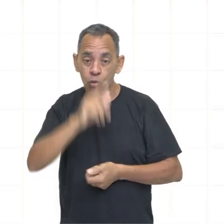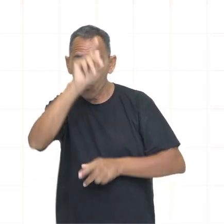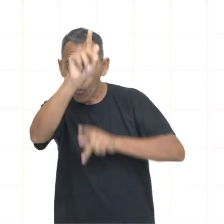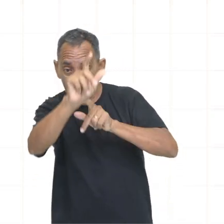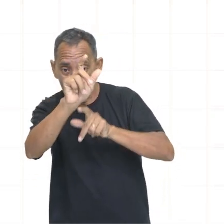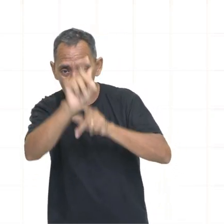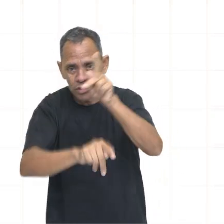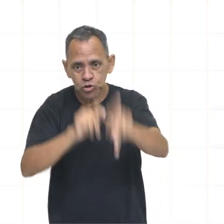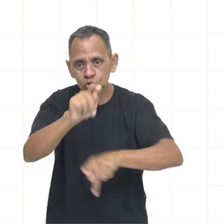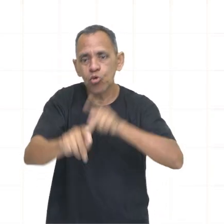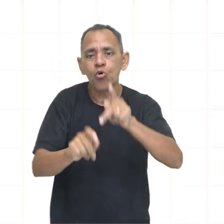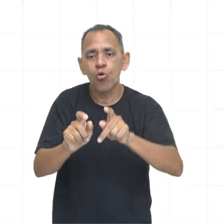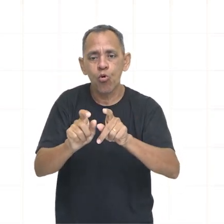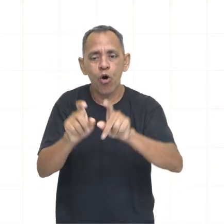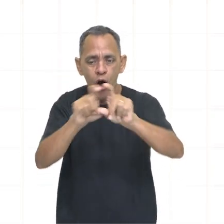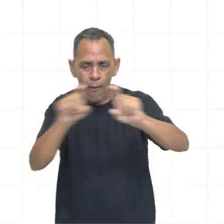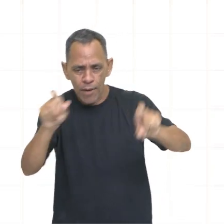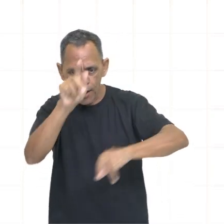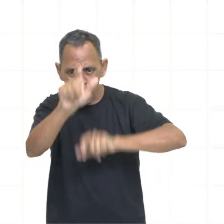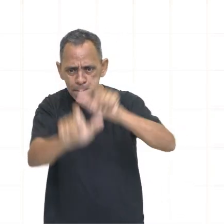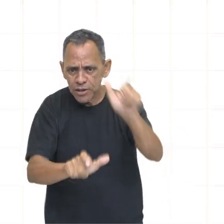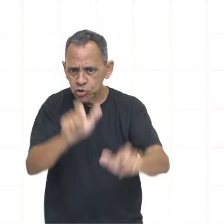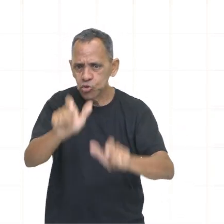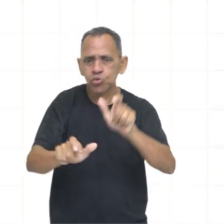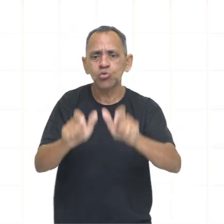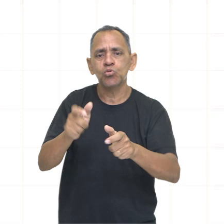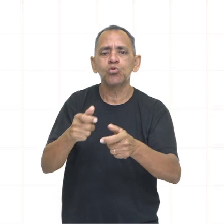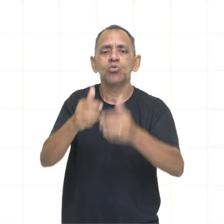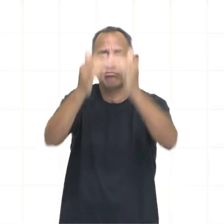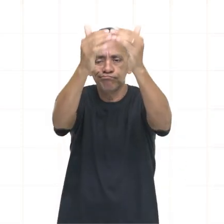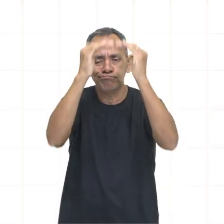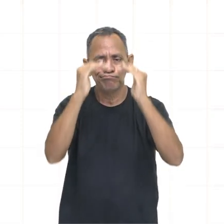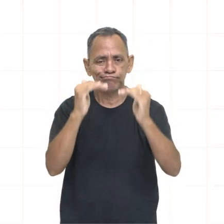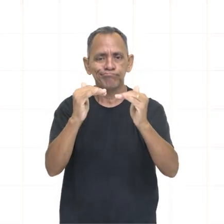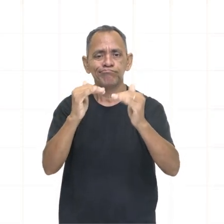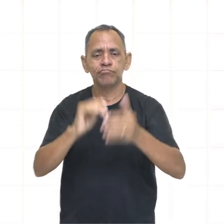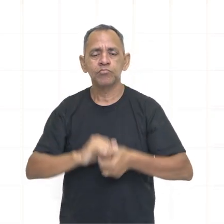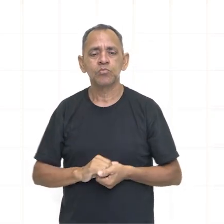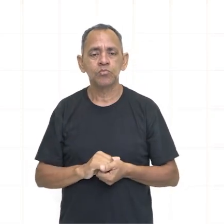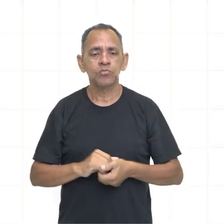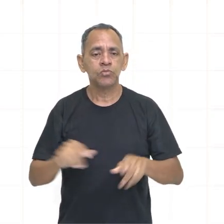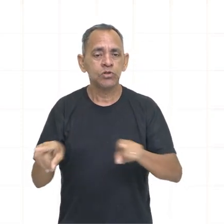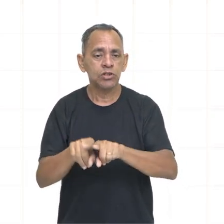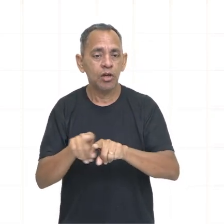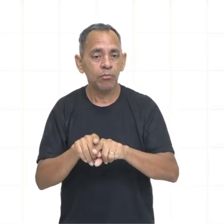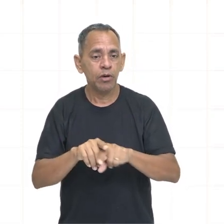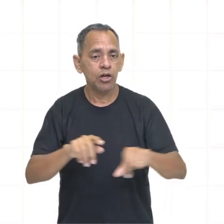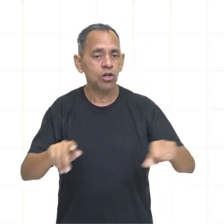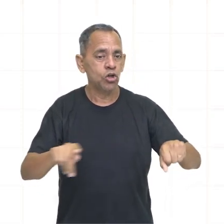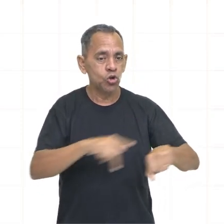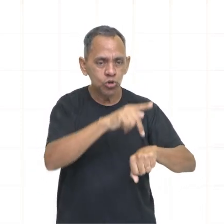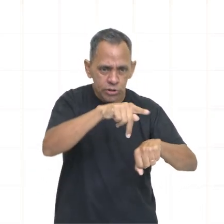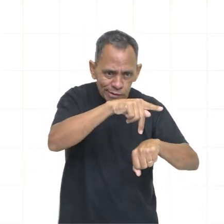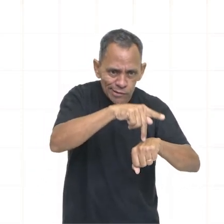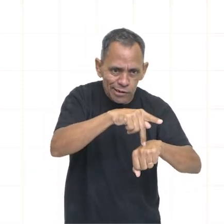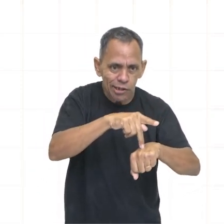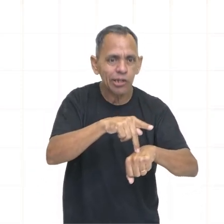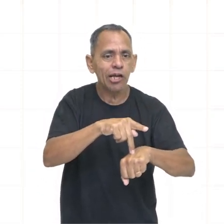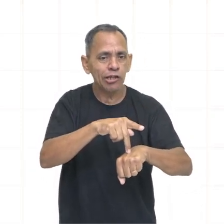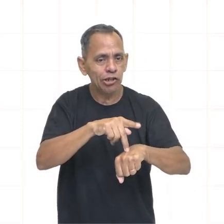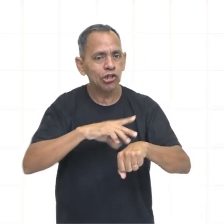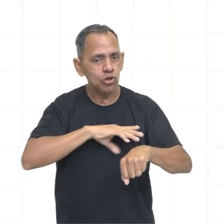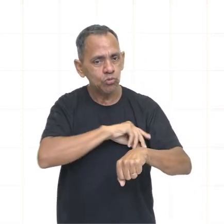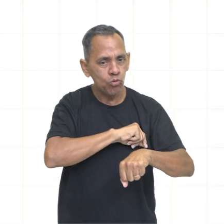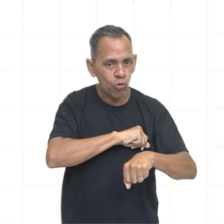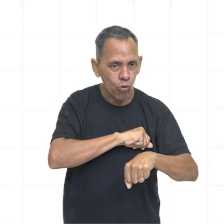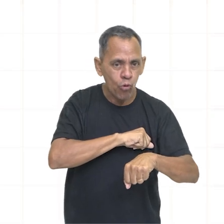ariana. Observaremos também a questão do nacionalismo agressivo, com a expansão territorial e a